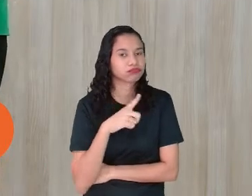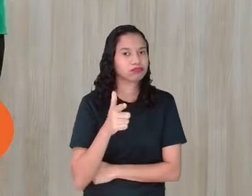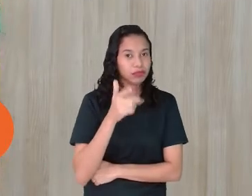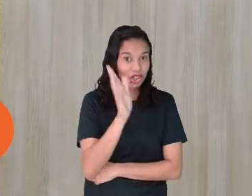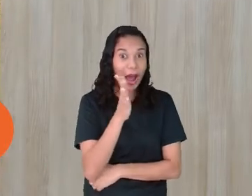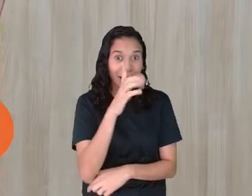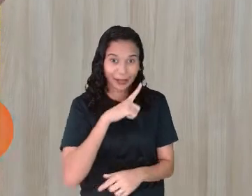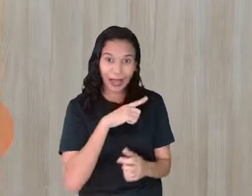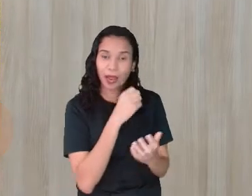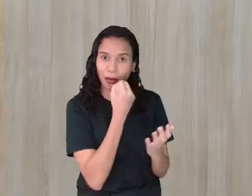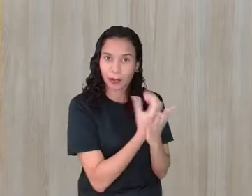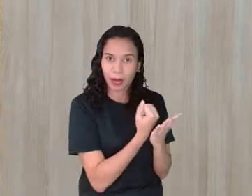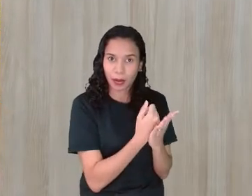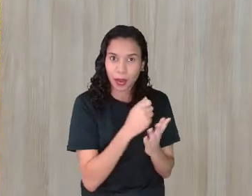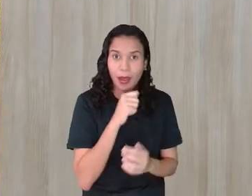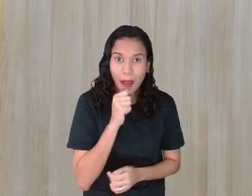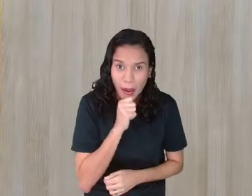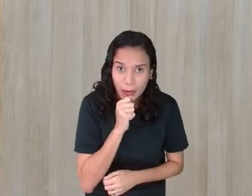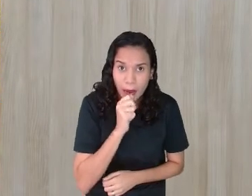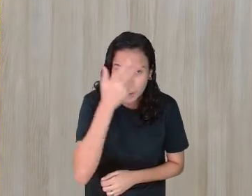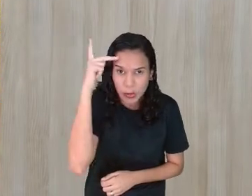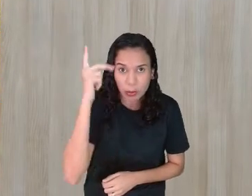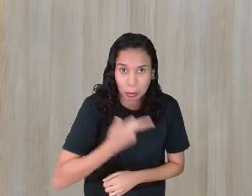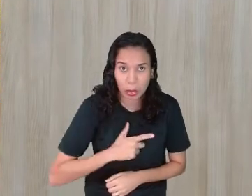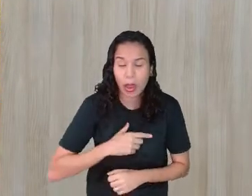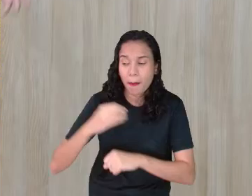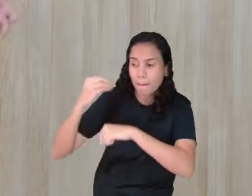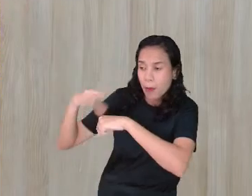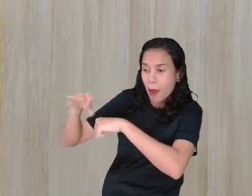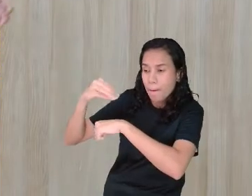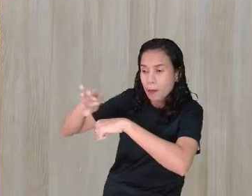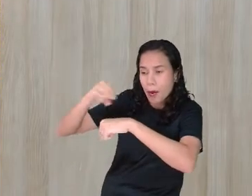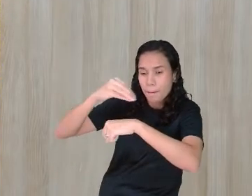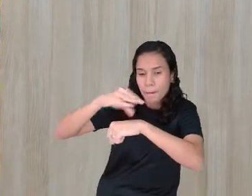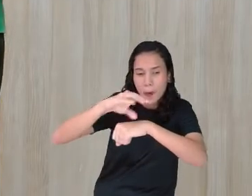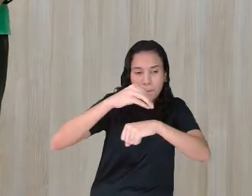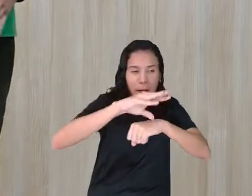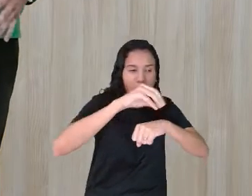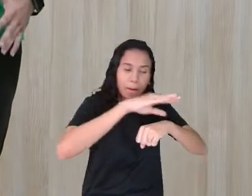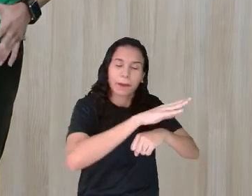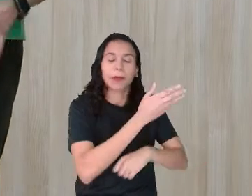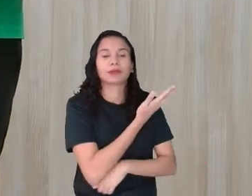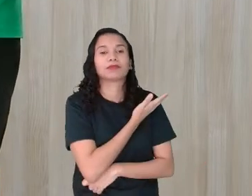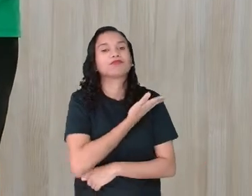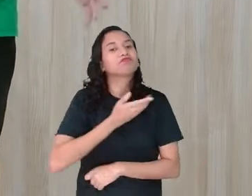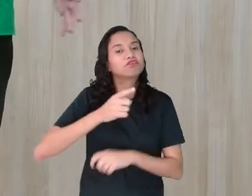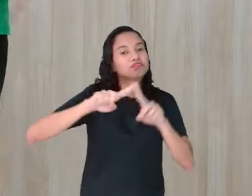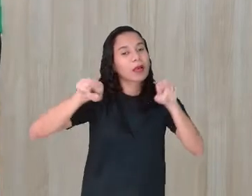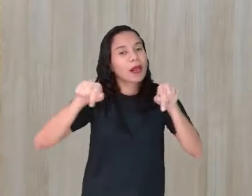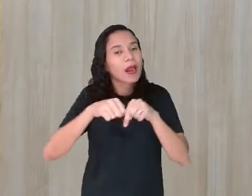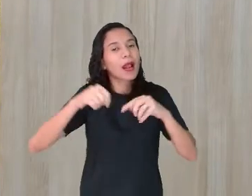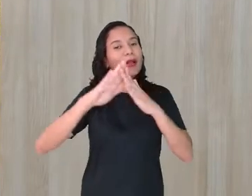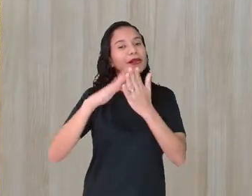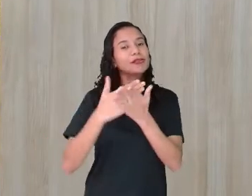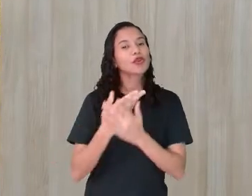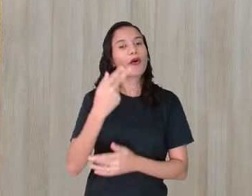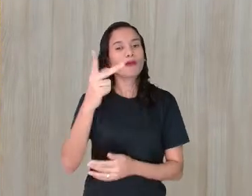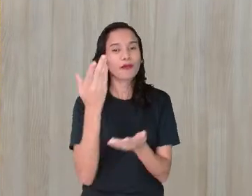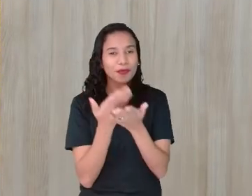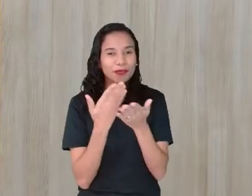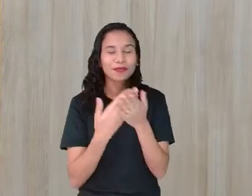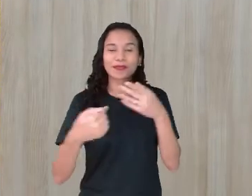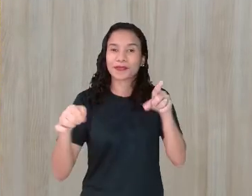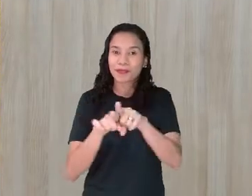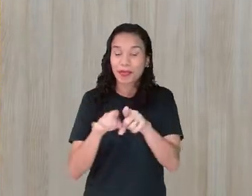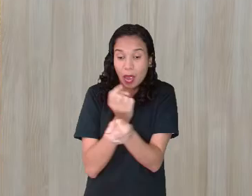aplicativo, encaminha aí, compartilha com os teus colegas da sala, compartilha com a galerinha aí da escola que você estuda também, para